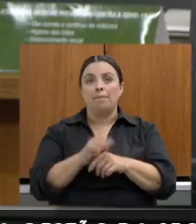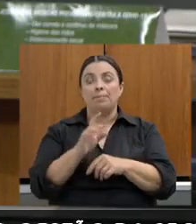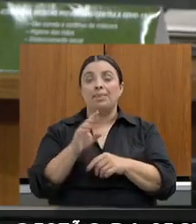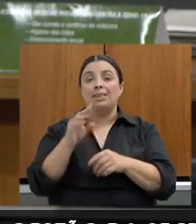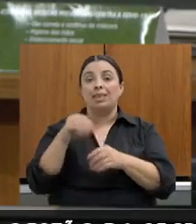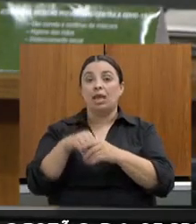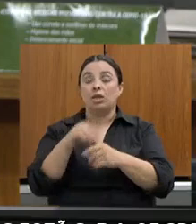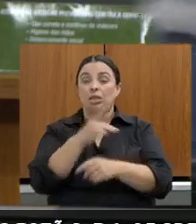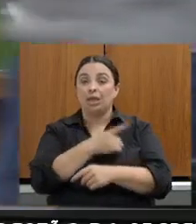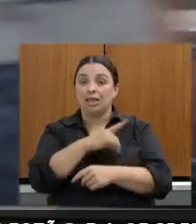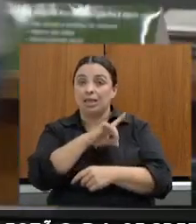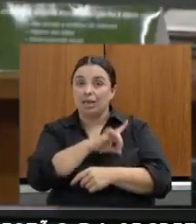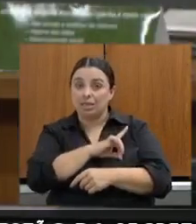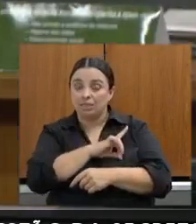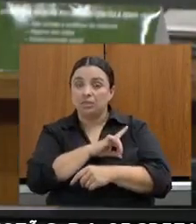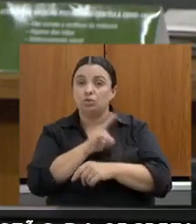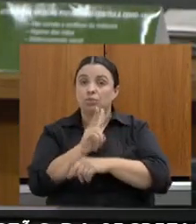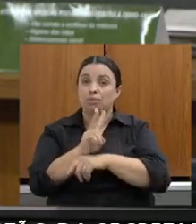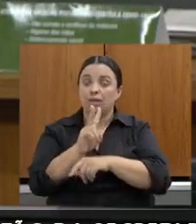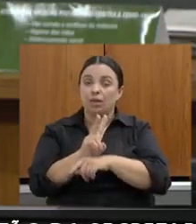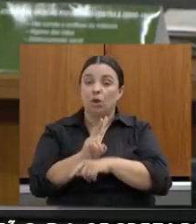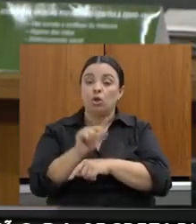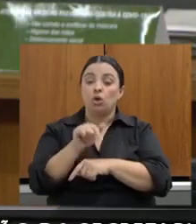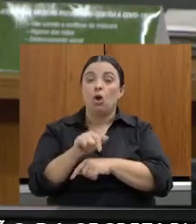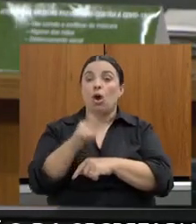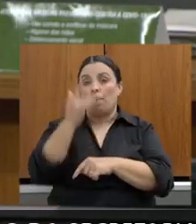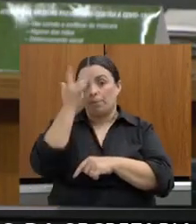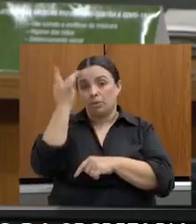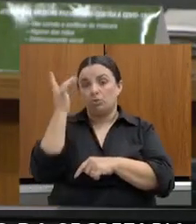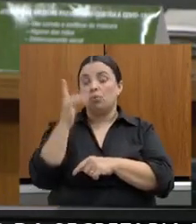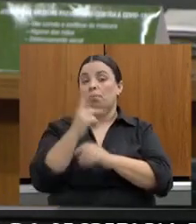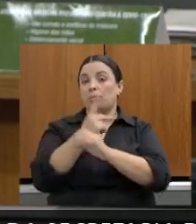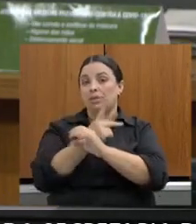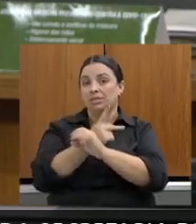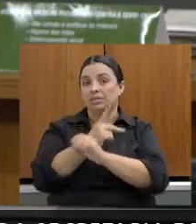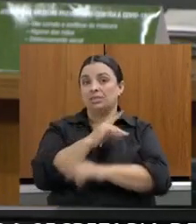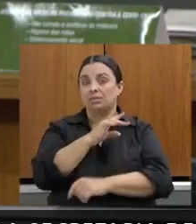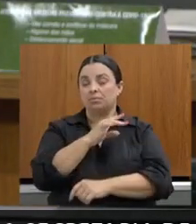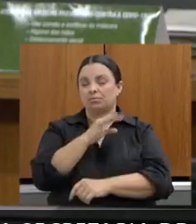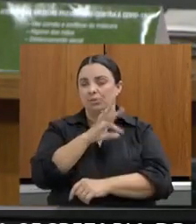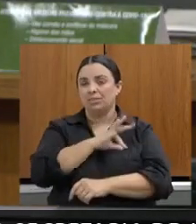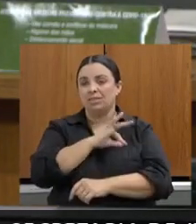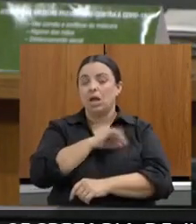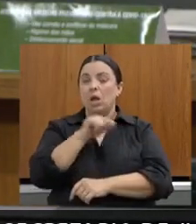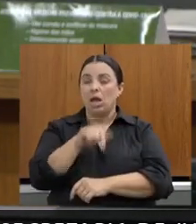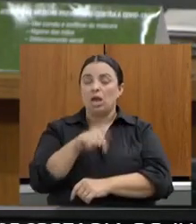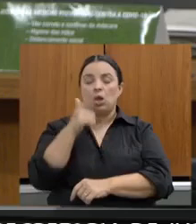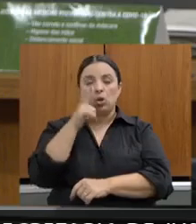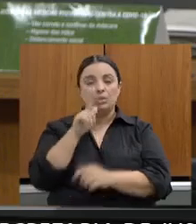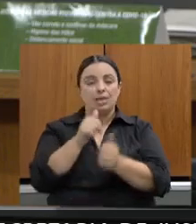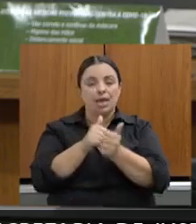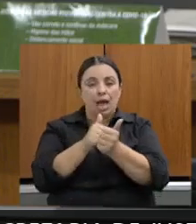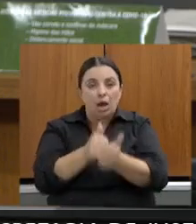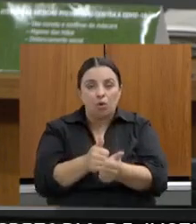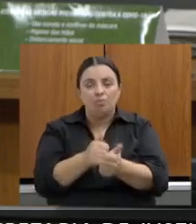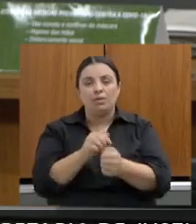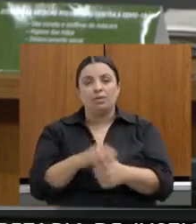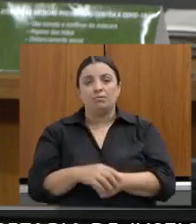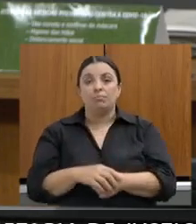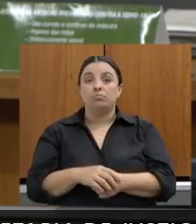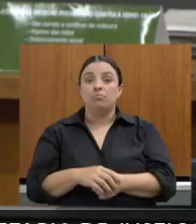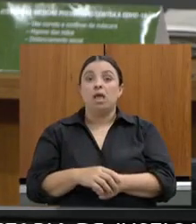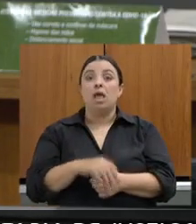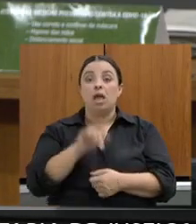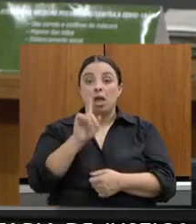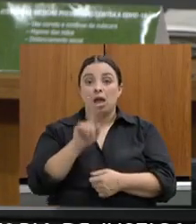plantão onde o policial dali também tem condição de acompanhar Então são desafios